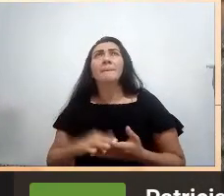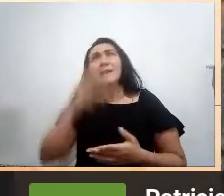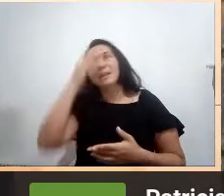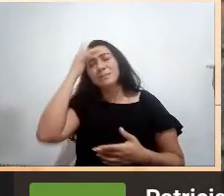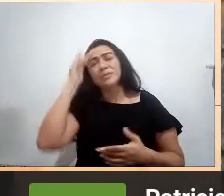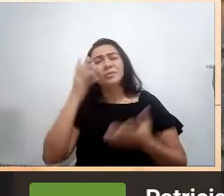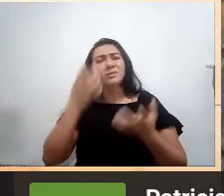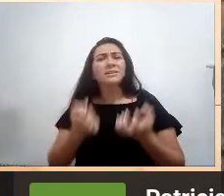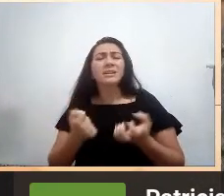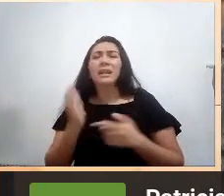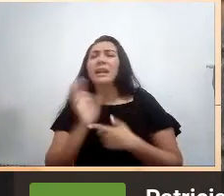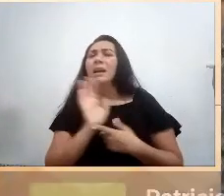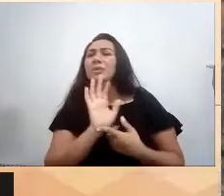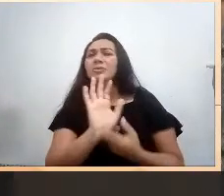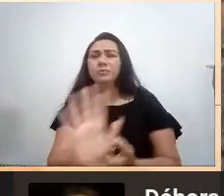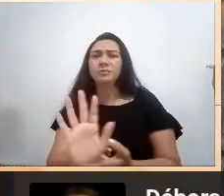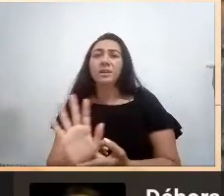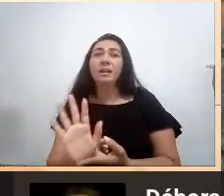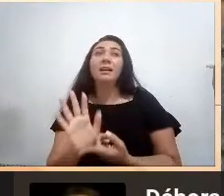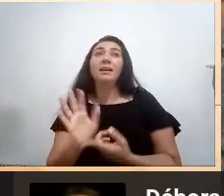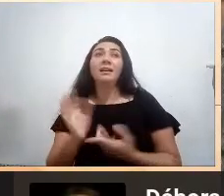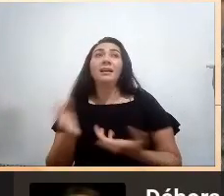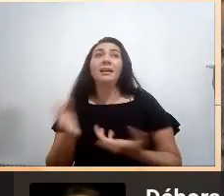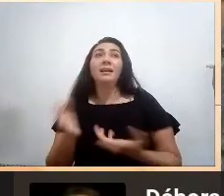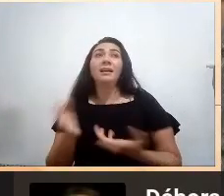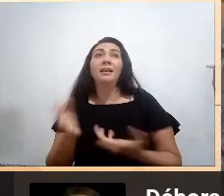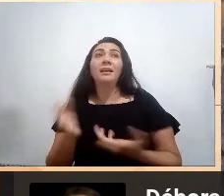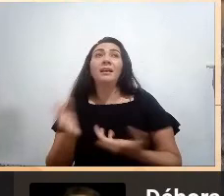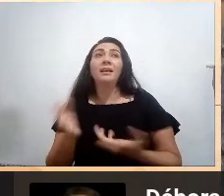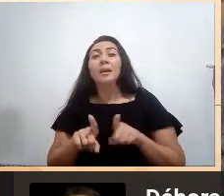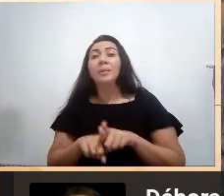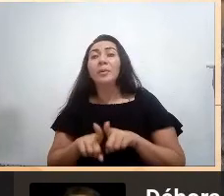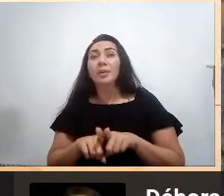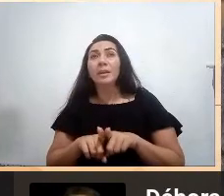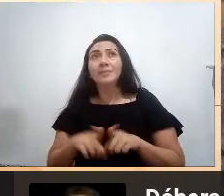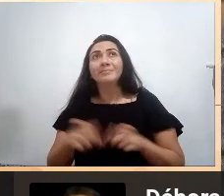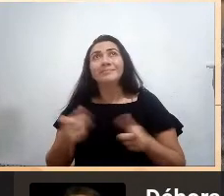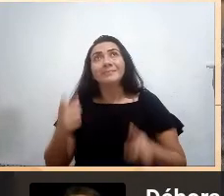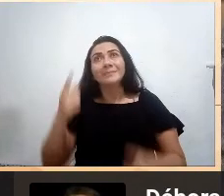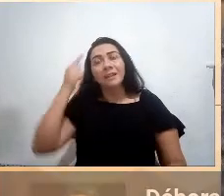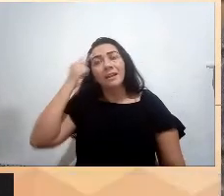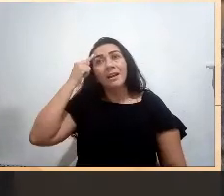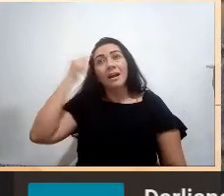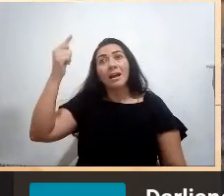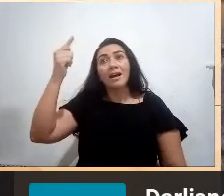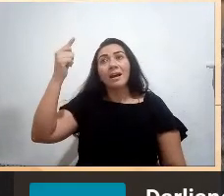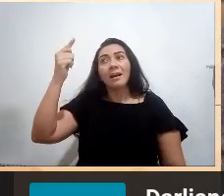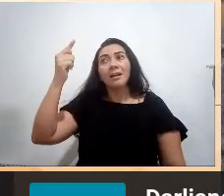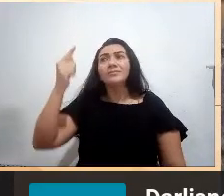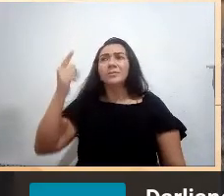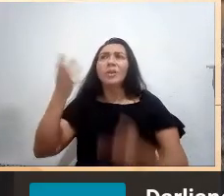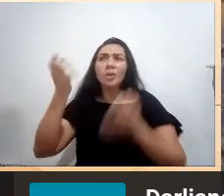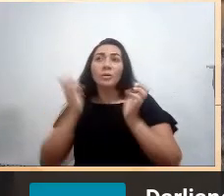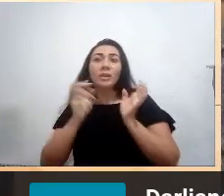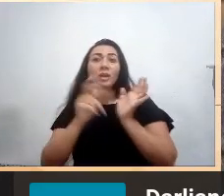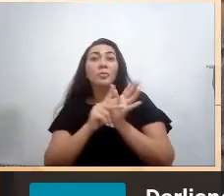os nossos clientes, eles nos procuram justamente porque eles têm uma ideia, eles querem fazer algum tipo